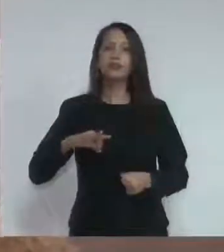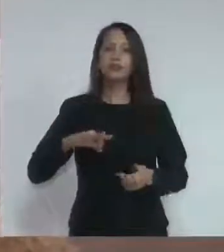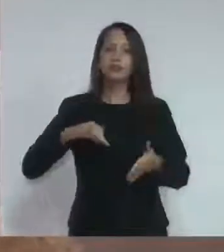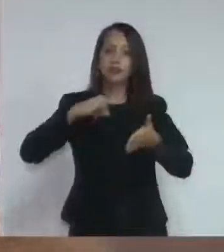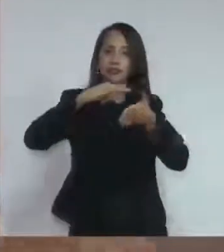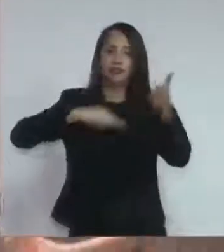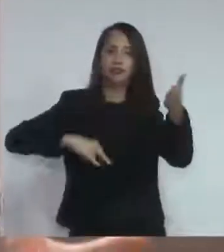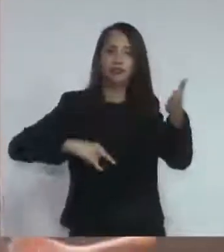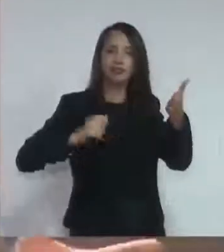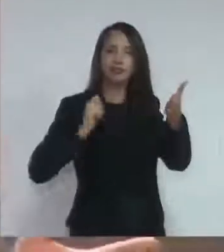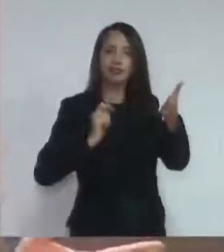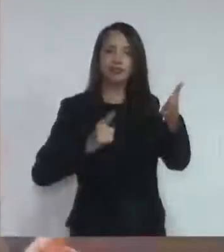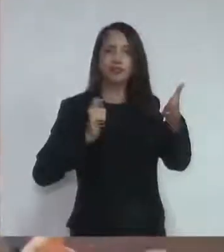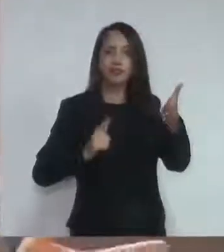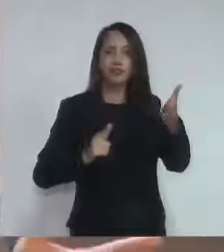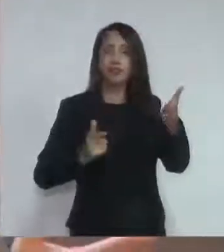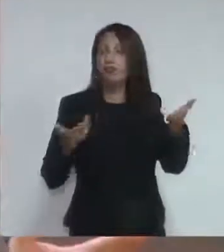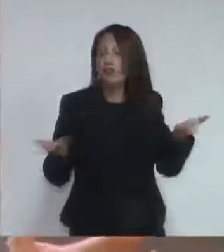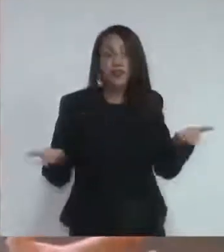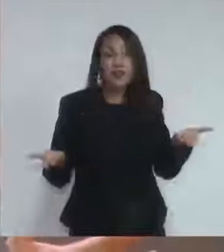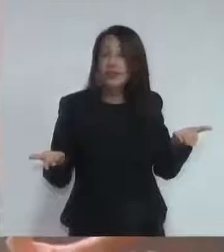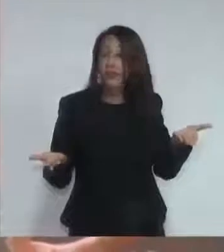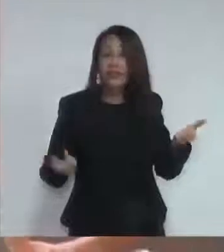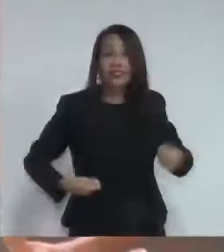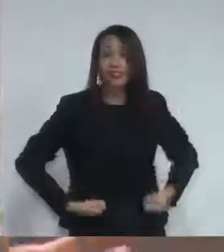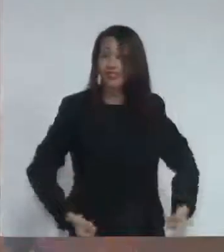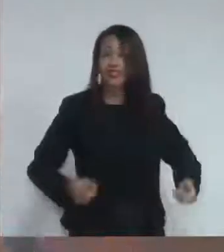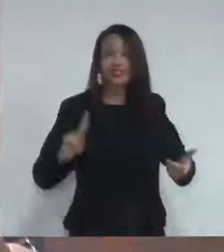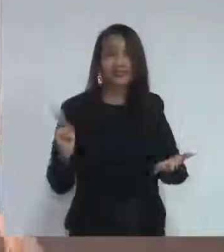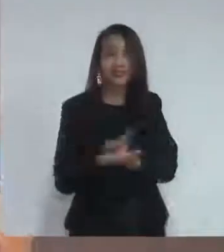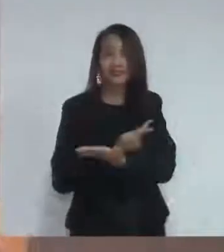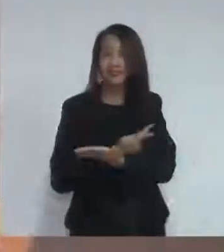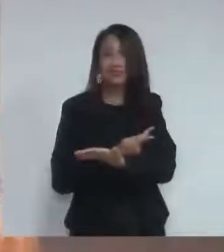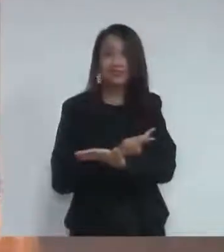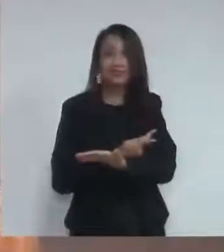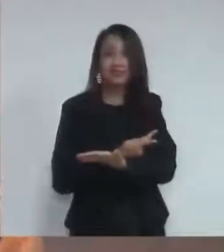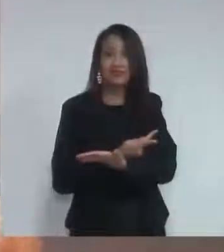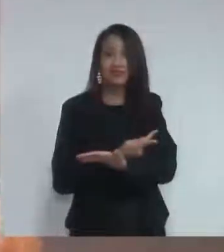pagamento. Óbvio, gasto errado.